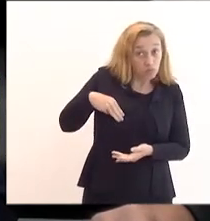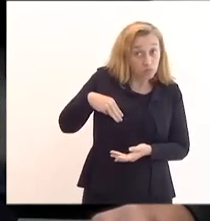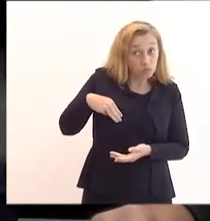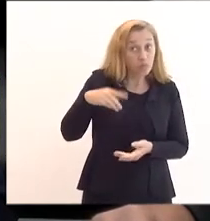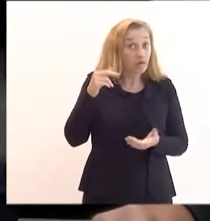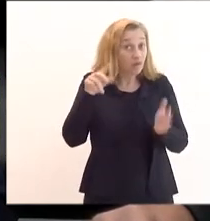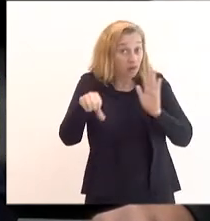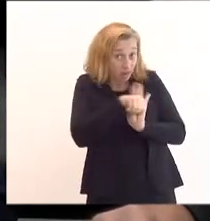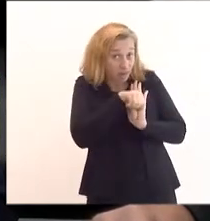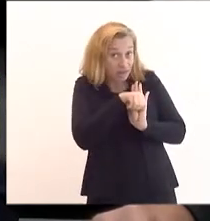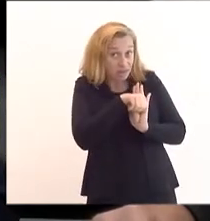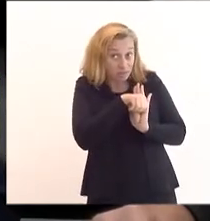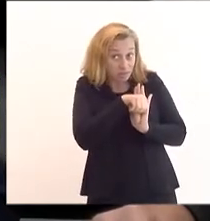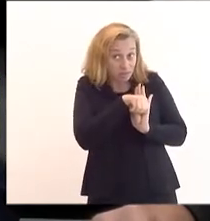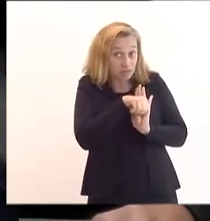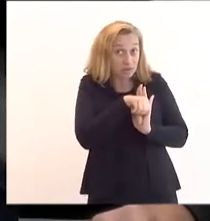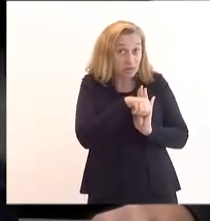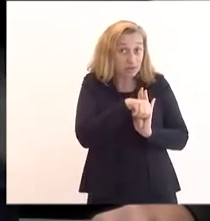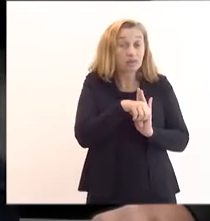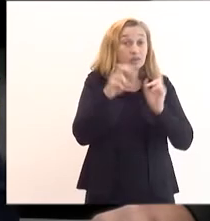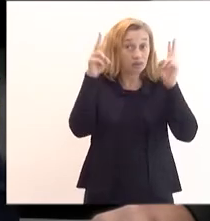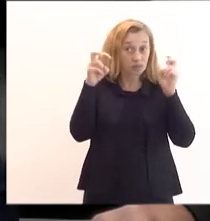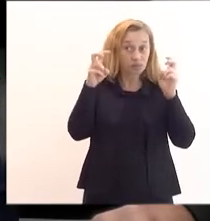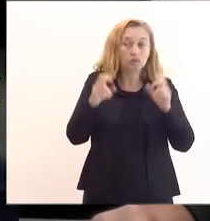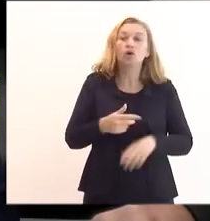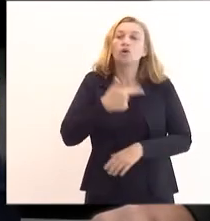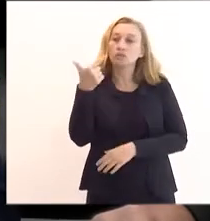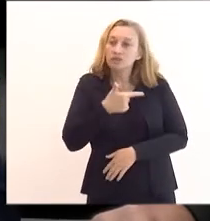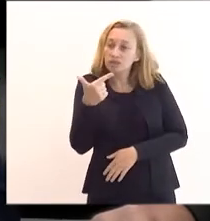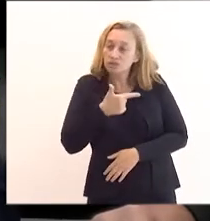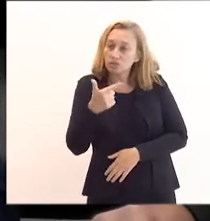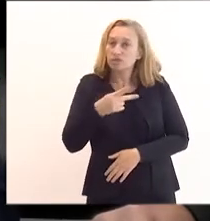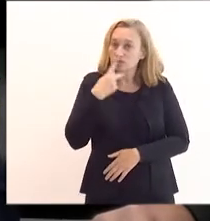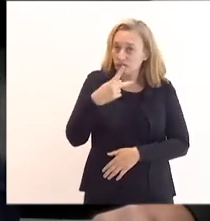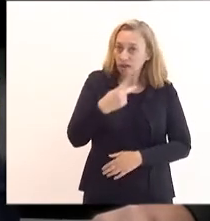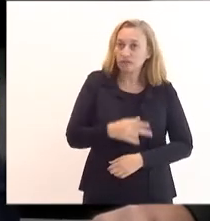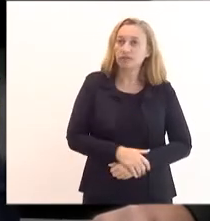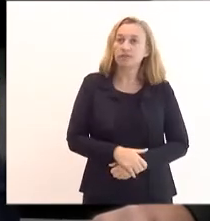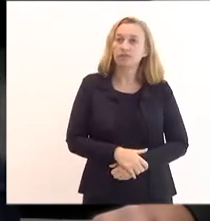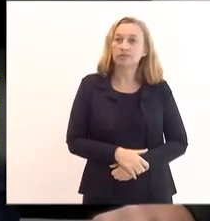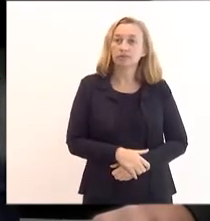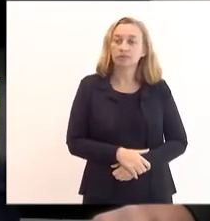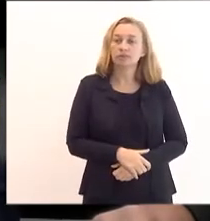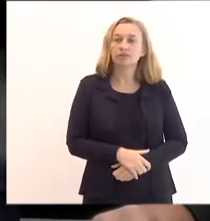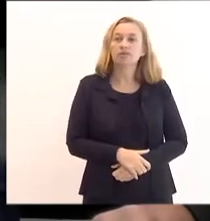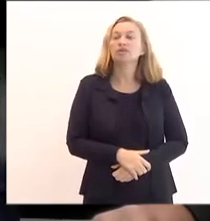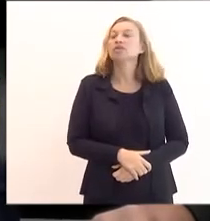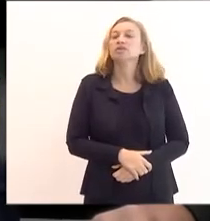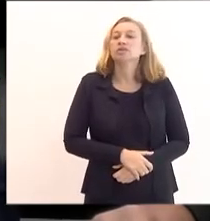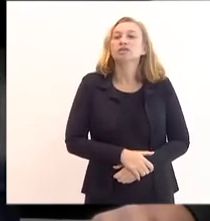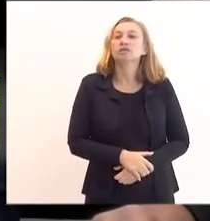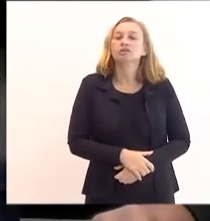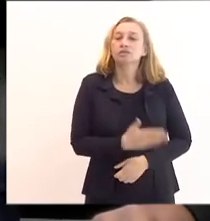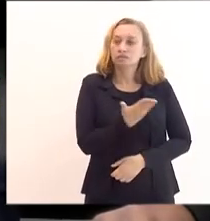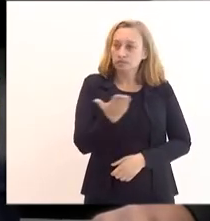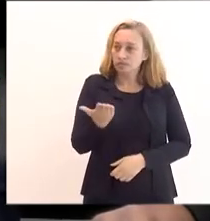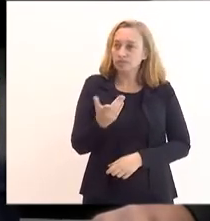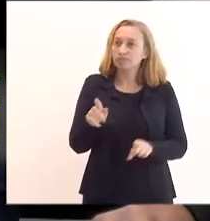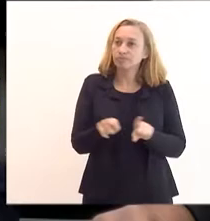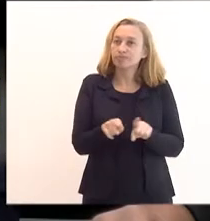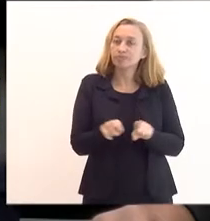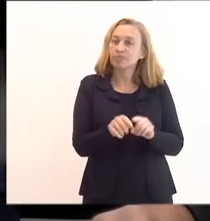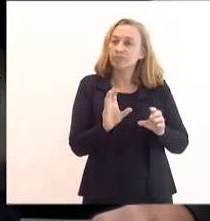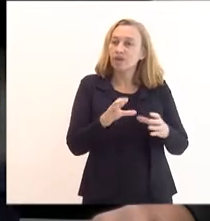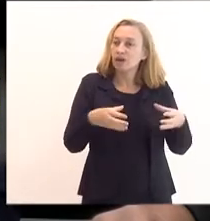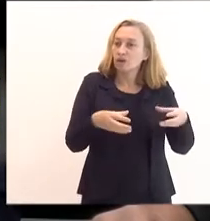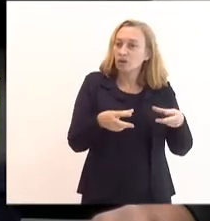ilegal. Esse é um ponto. O segundo ponto que trago, a colação aqui dos senhores também, é que a